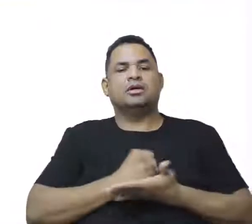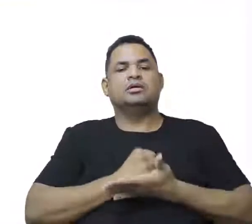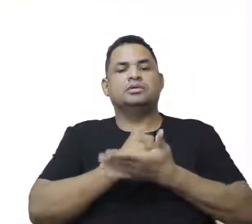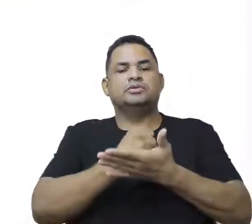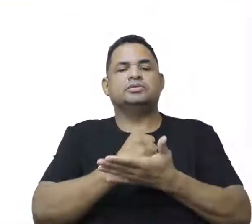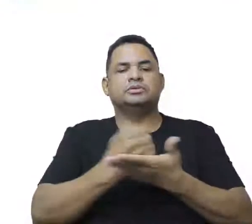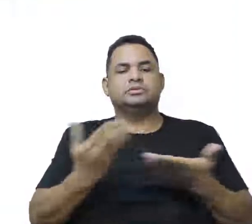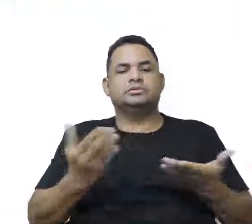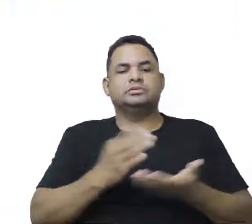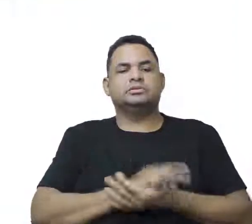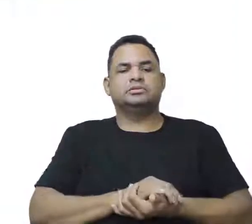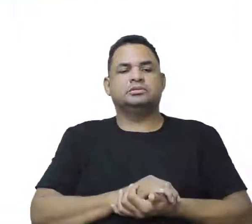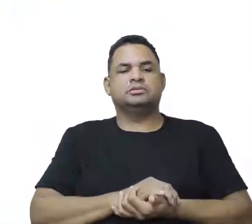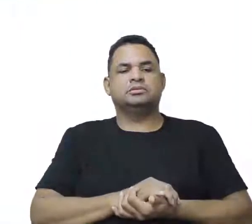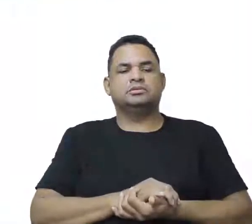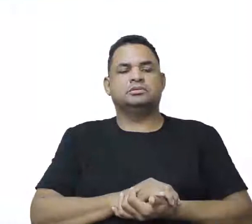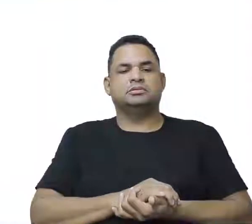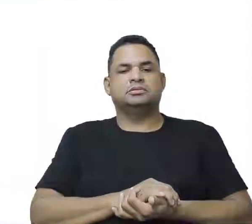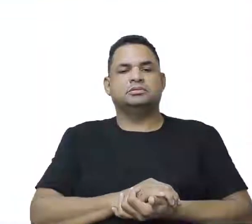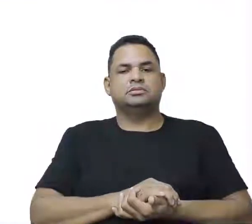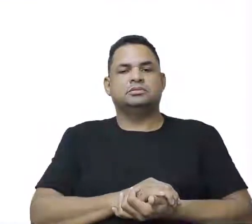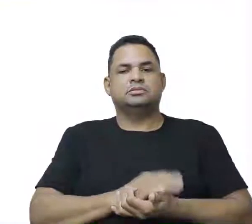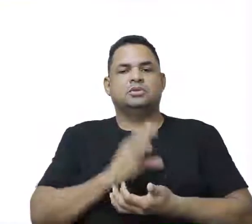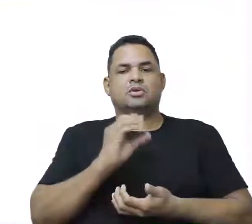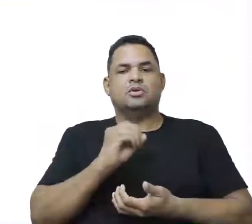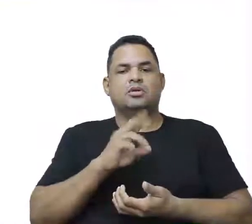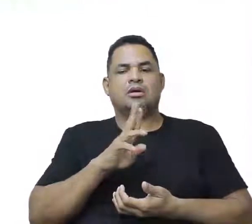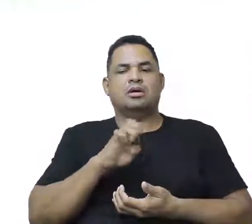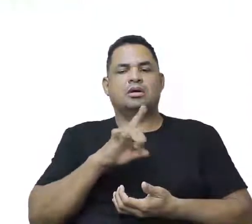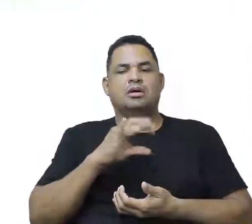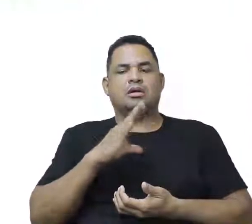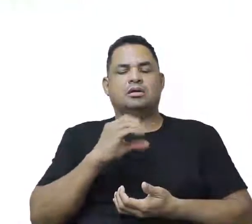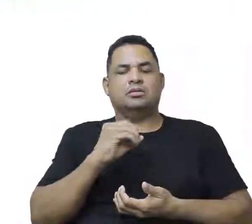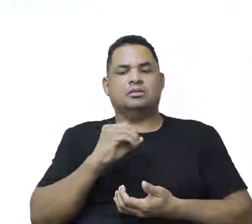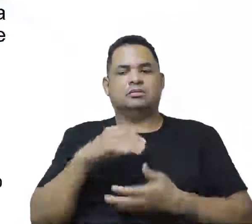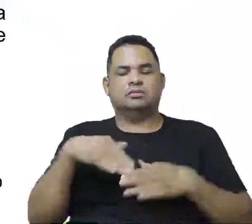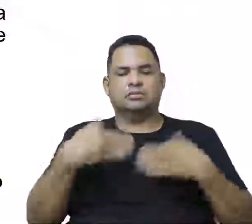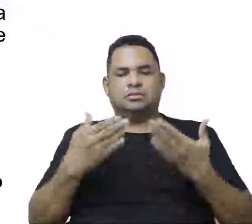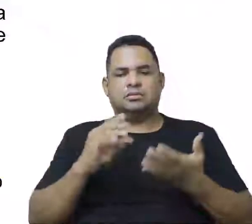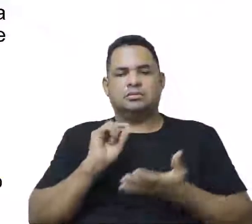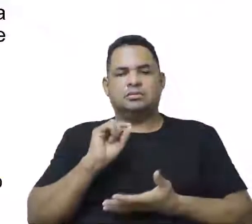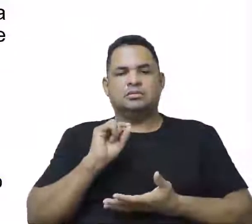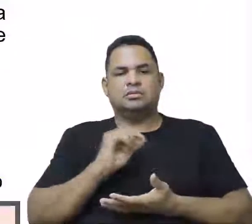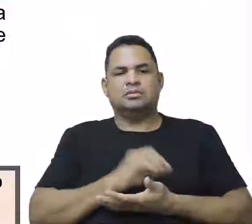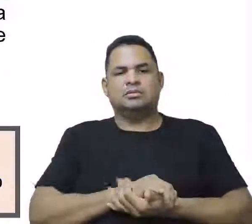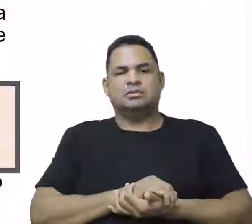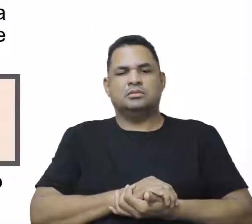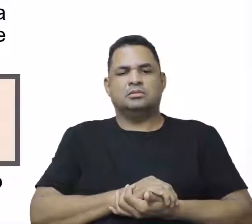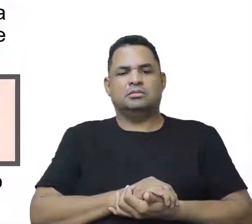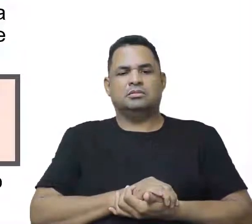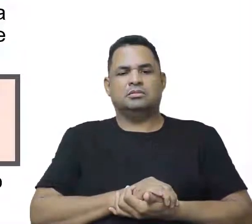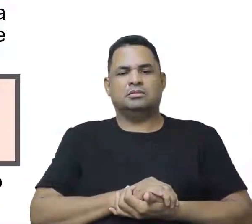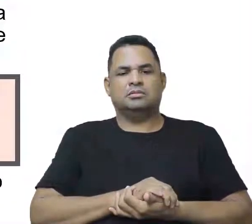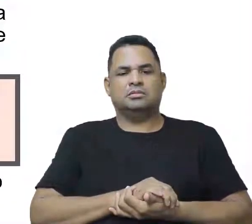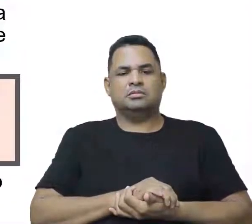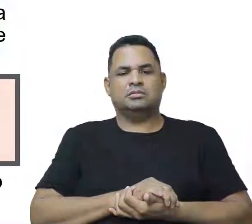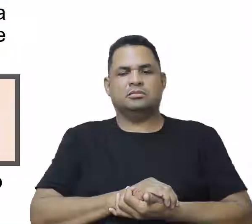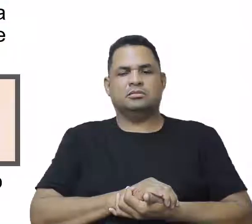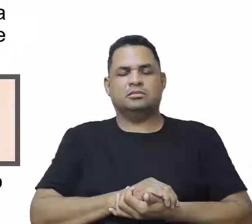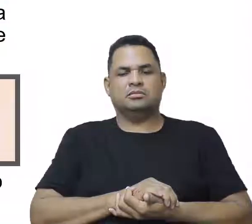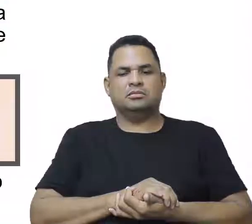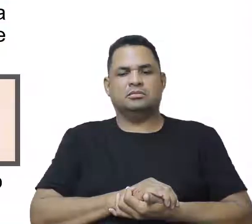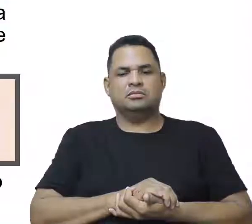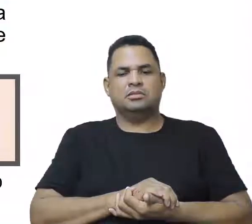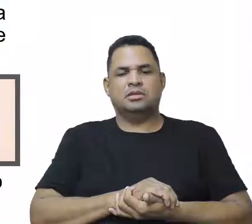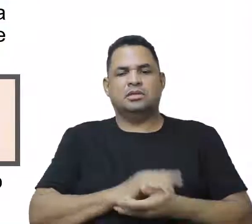resolver a questão? A palavra orgânico, que vai me dizer que é o quê, professora Iris? A resposta correta é